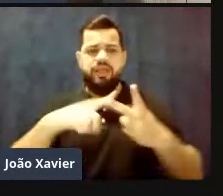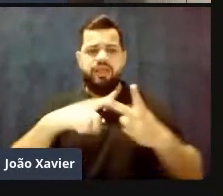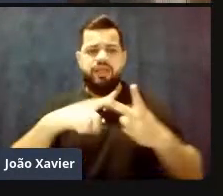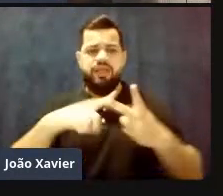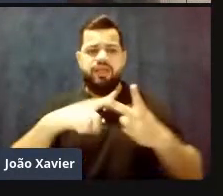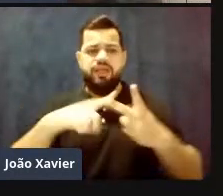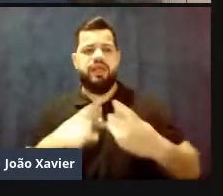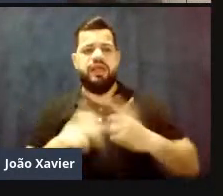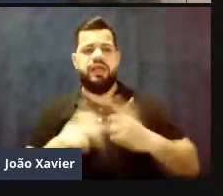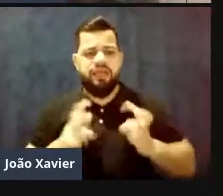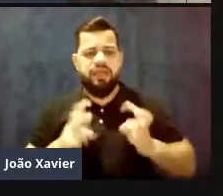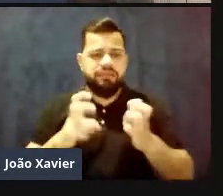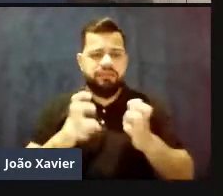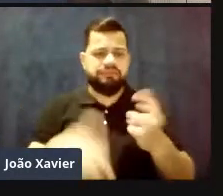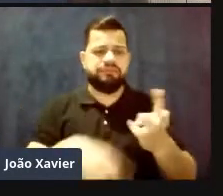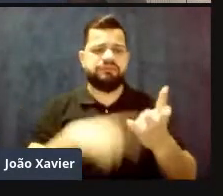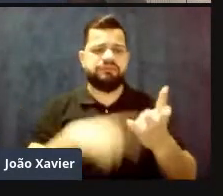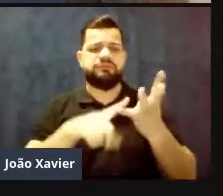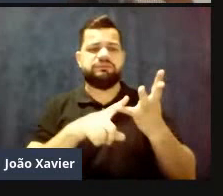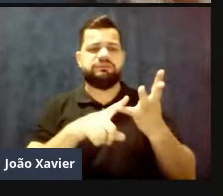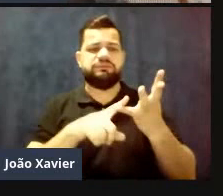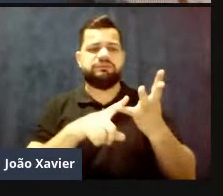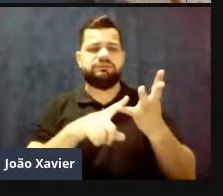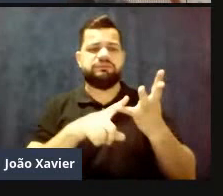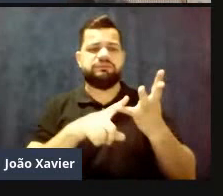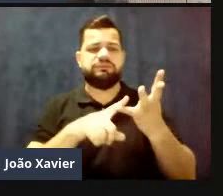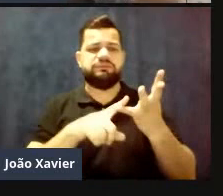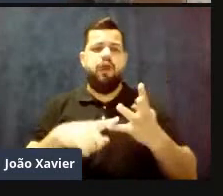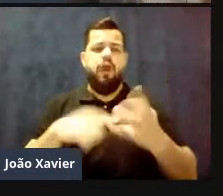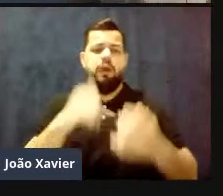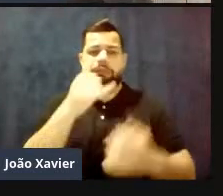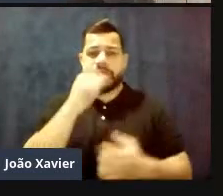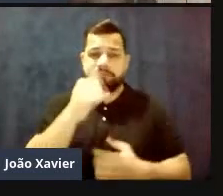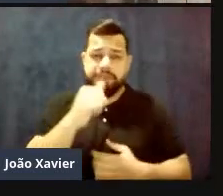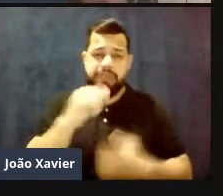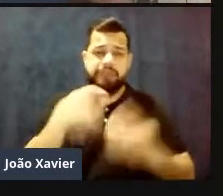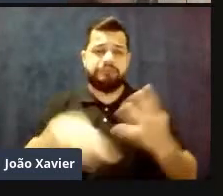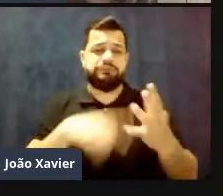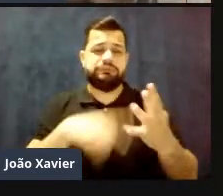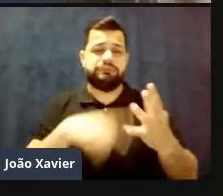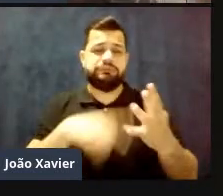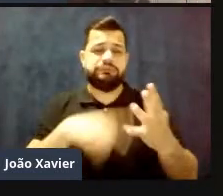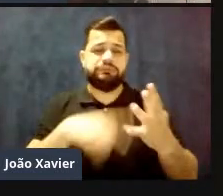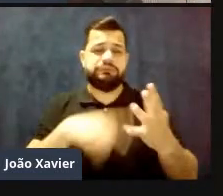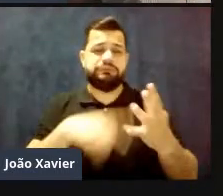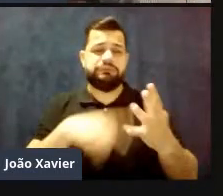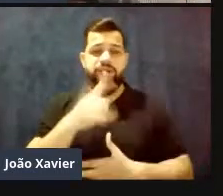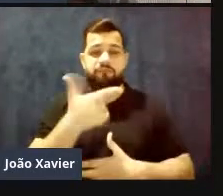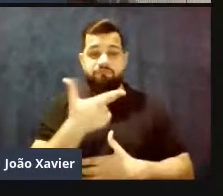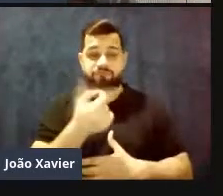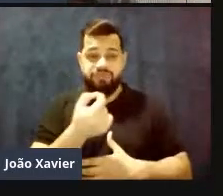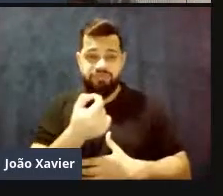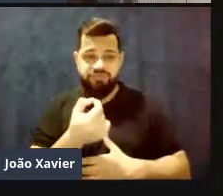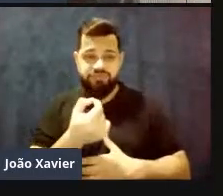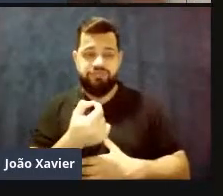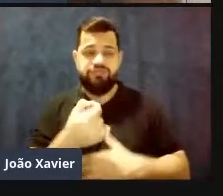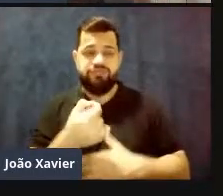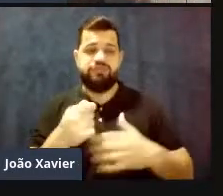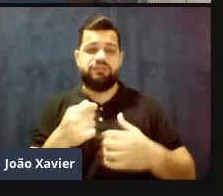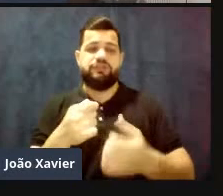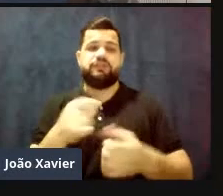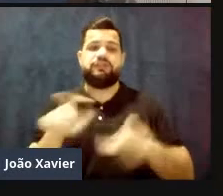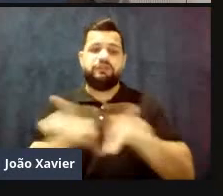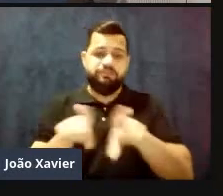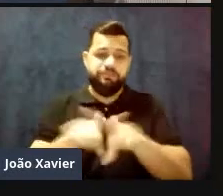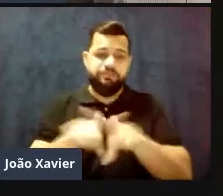cardiopata, pós-parada, choque hipovolêmico, pancreatite, B20, cardiopata, diabético, soropositivo,